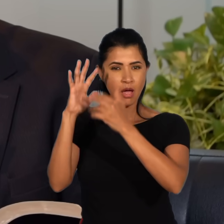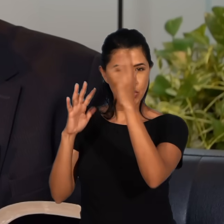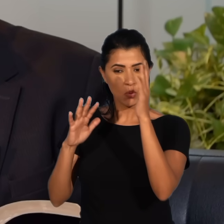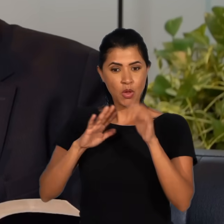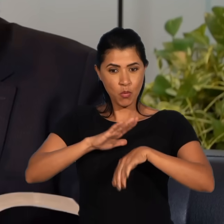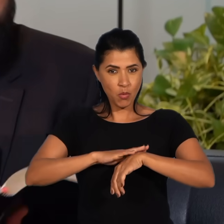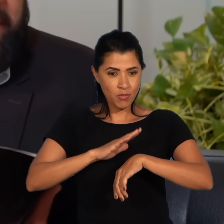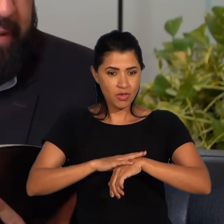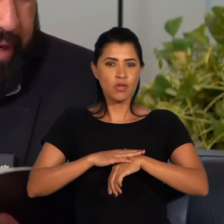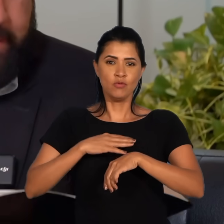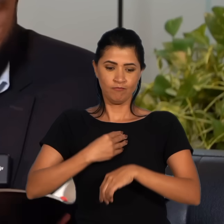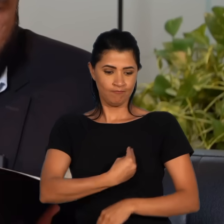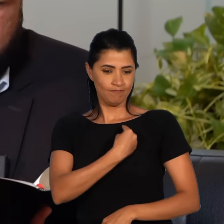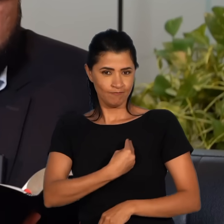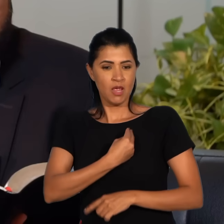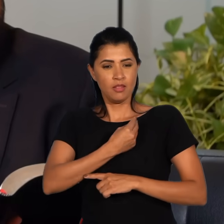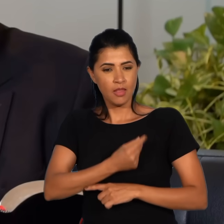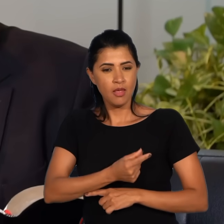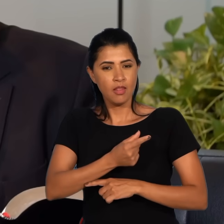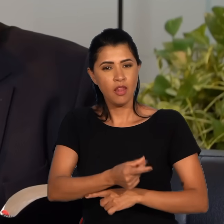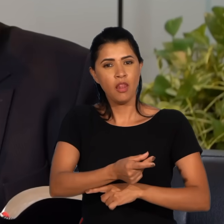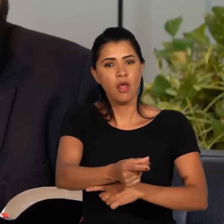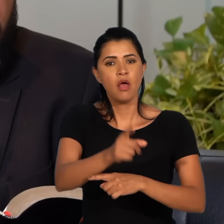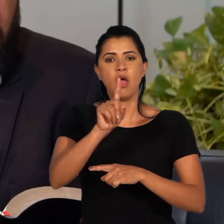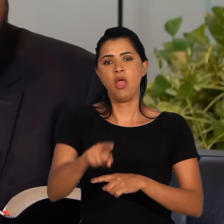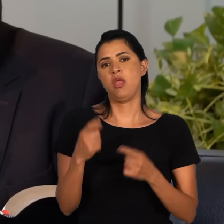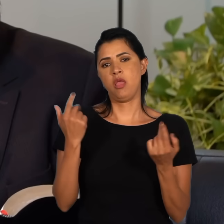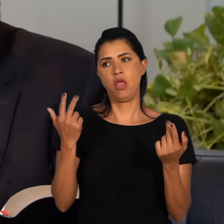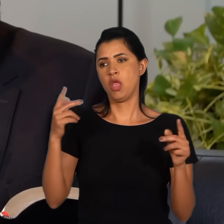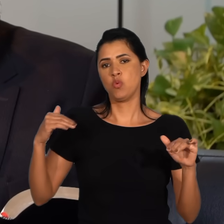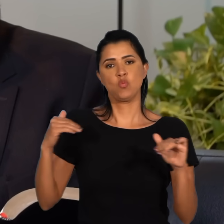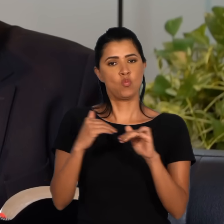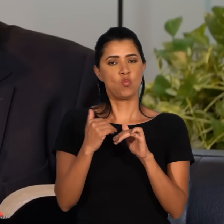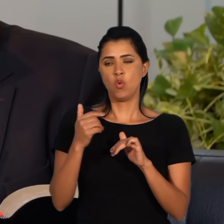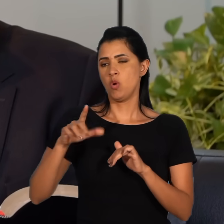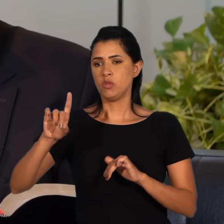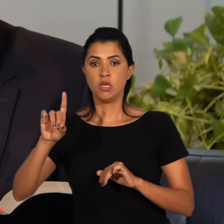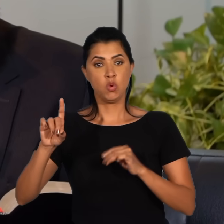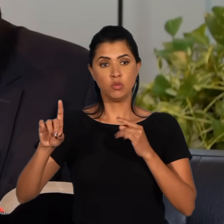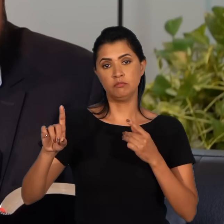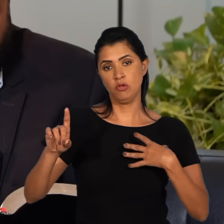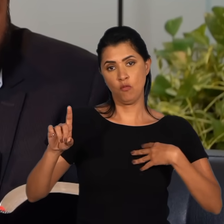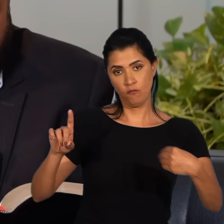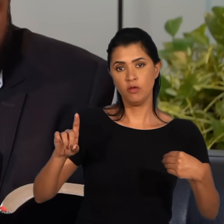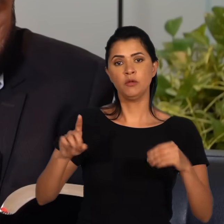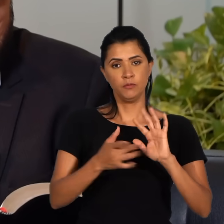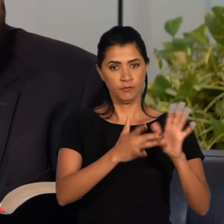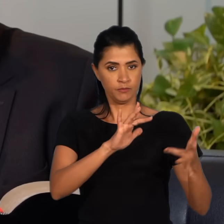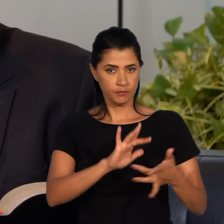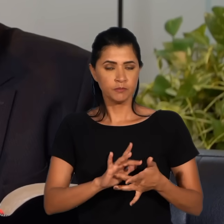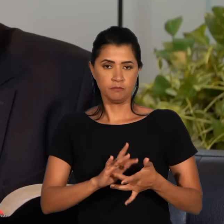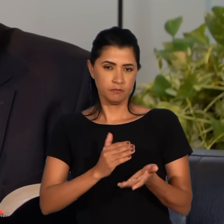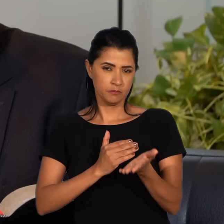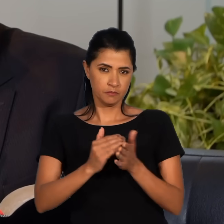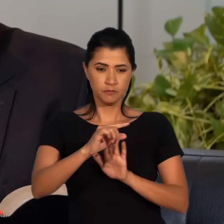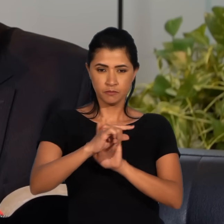o o o tempo de existência né a eternidade é algo comum aos dois e também nós entendemos a partir desses